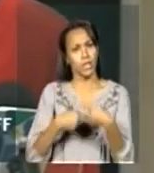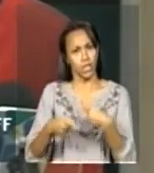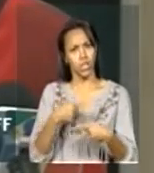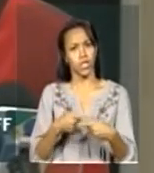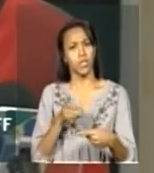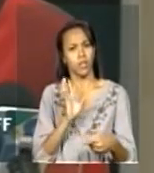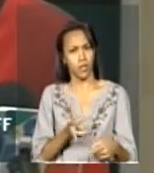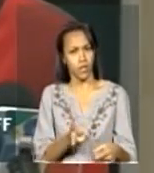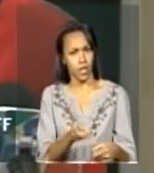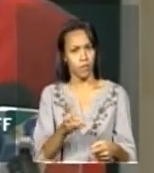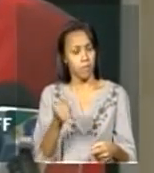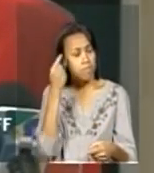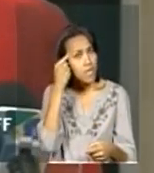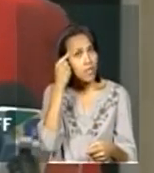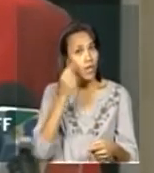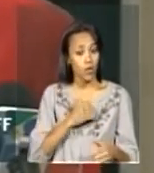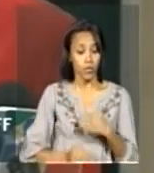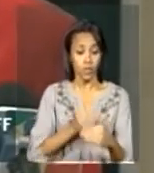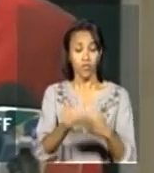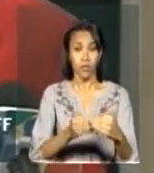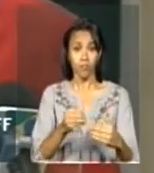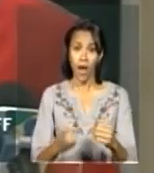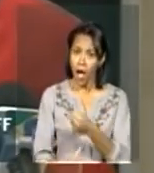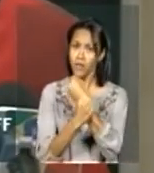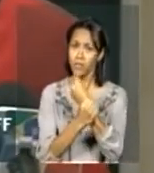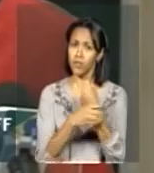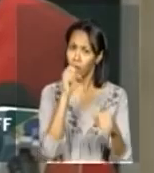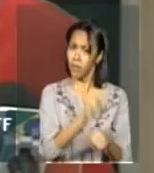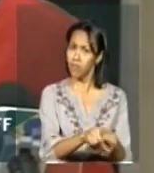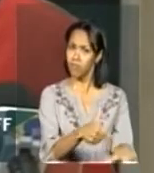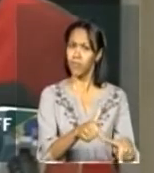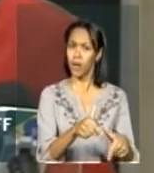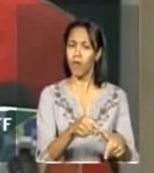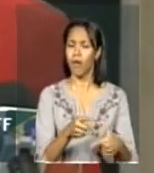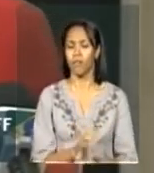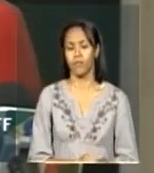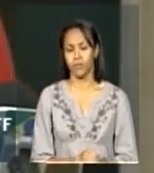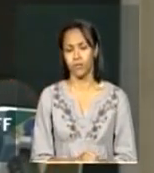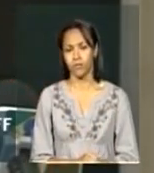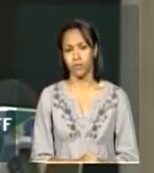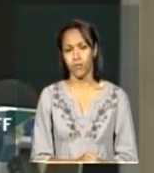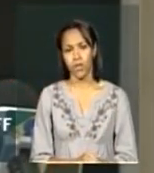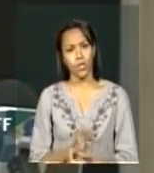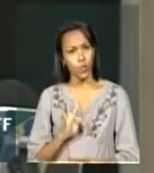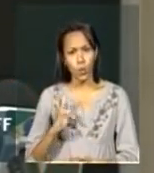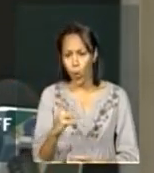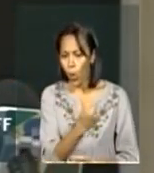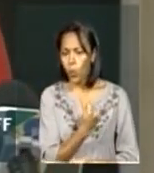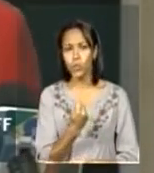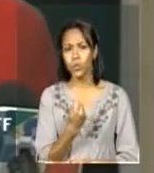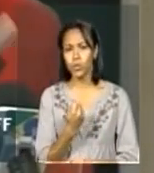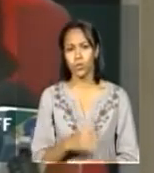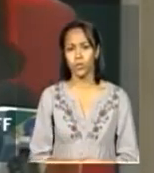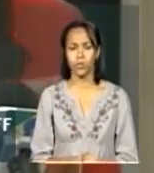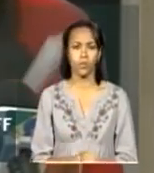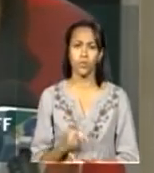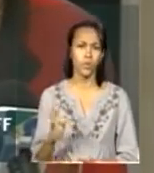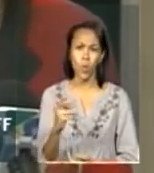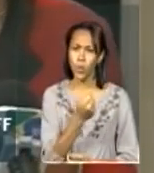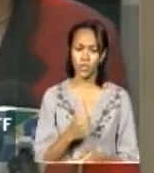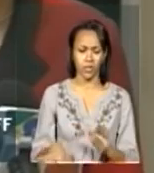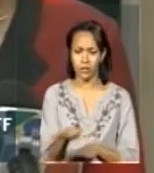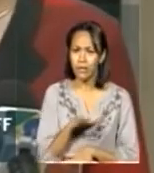voltada pro crescimento para garantir emprego, não é por outra coisa. Ou seja, as montadoras têm, é, todos, não é só as montadoras, todos